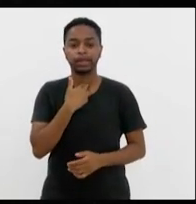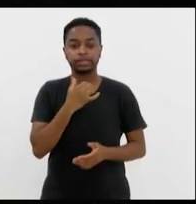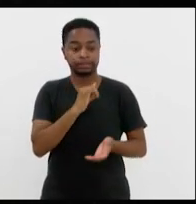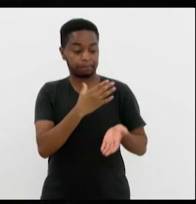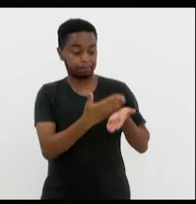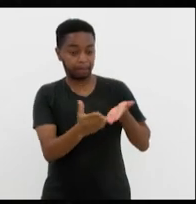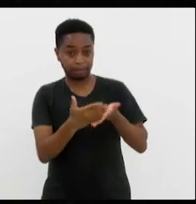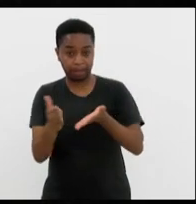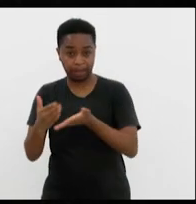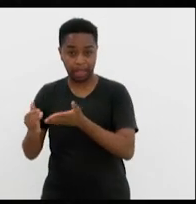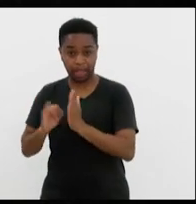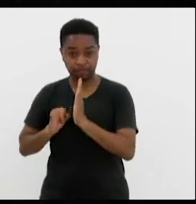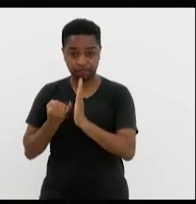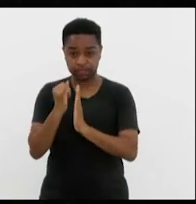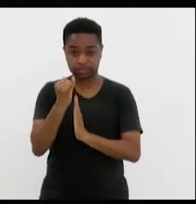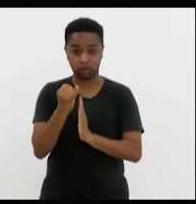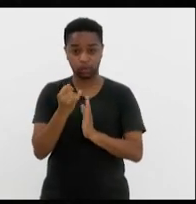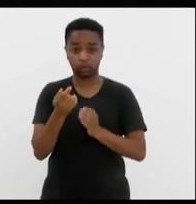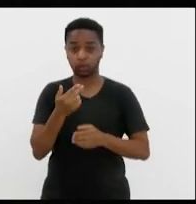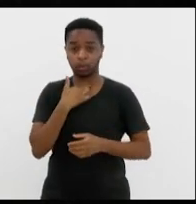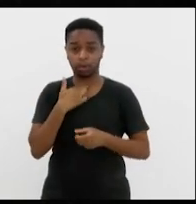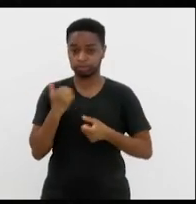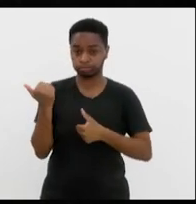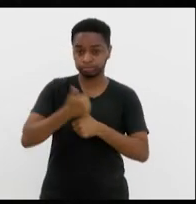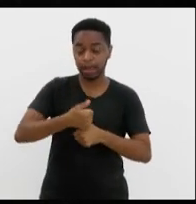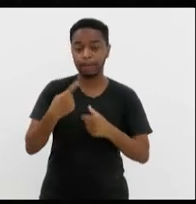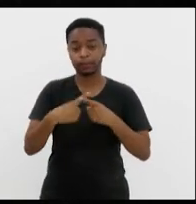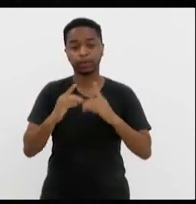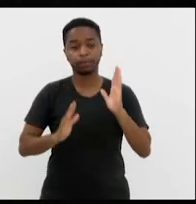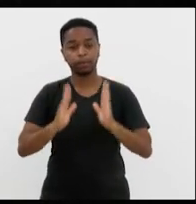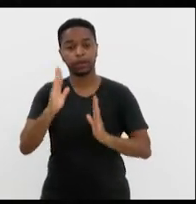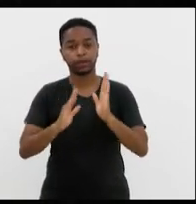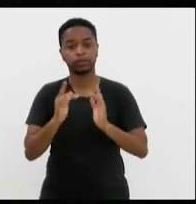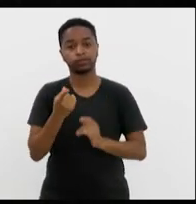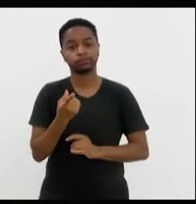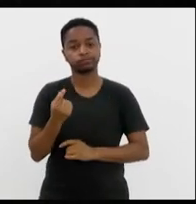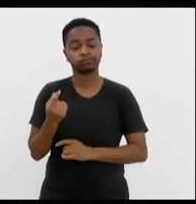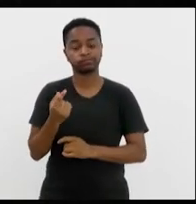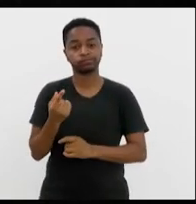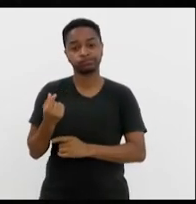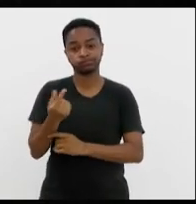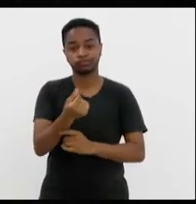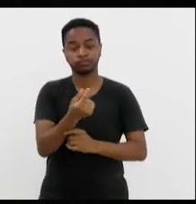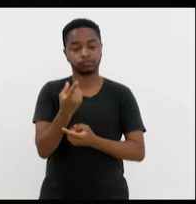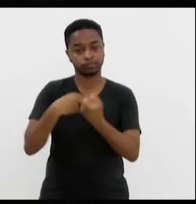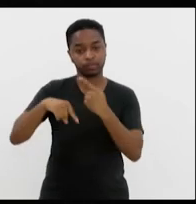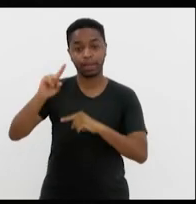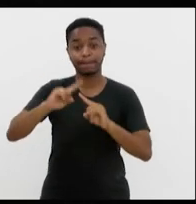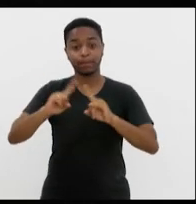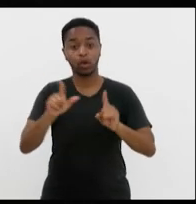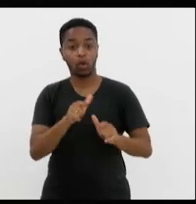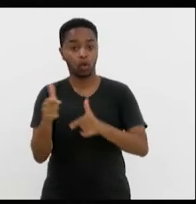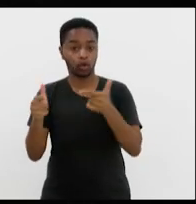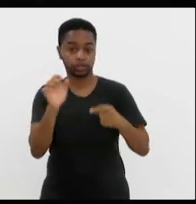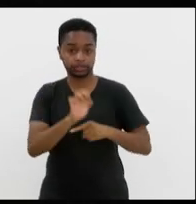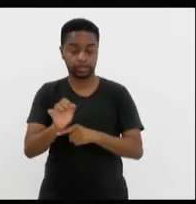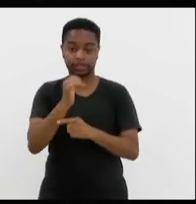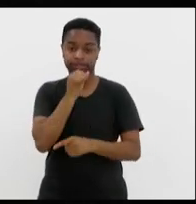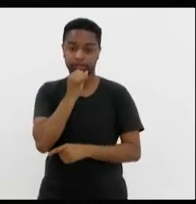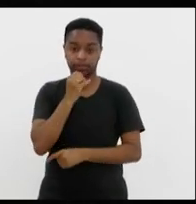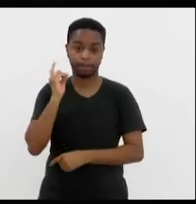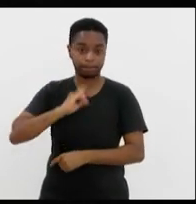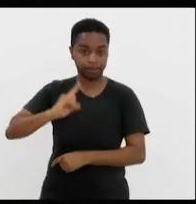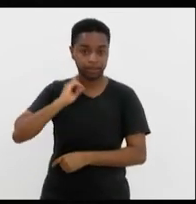porque a gente está num regime de recuperação fiscal. Mas outros estados, como Minas Gerais, como Rio Grande do